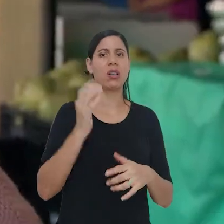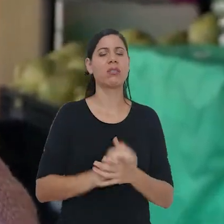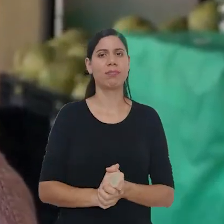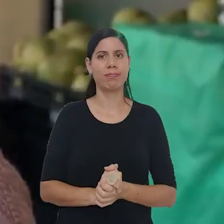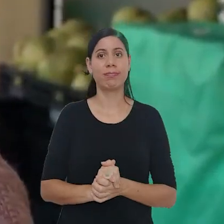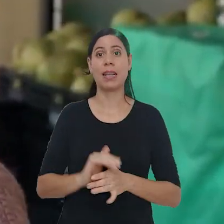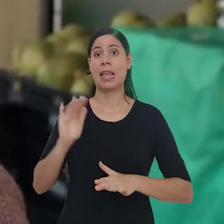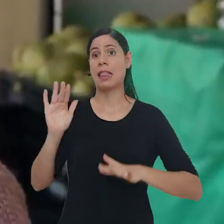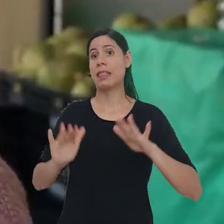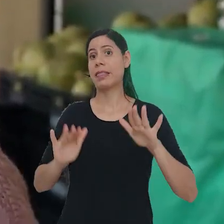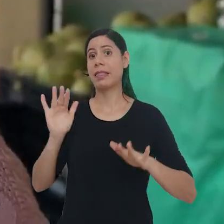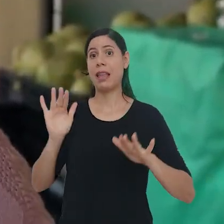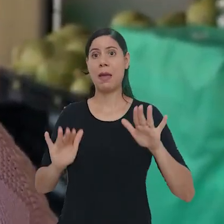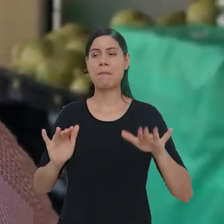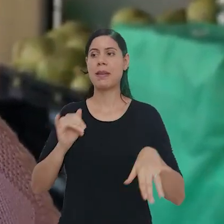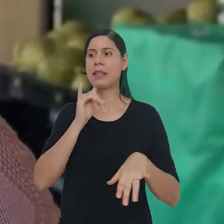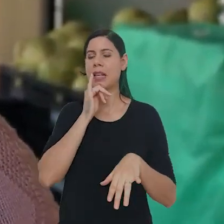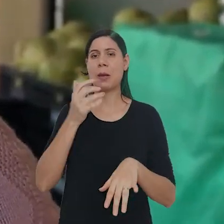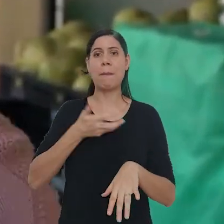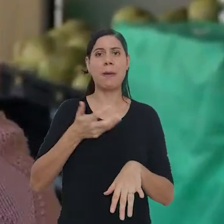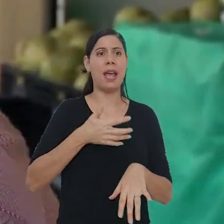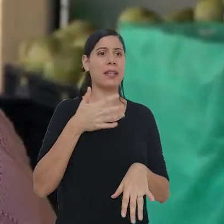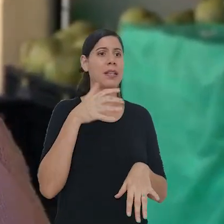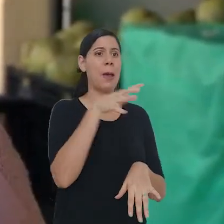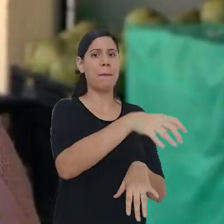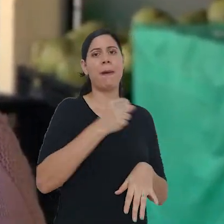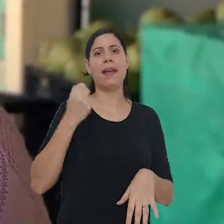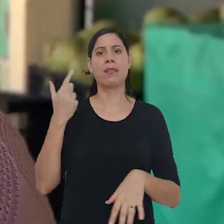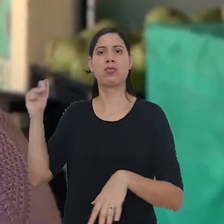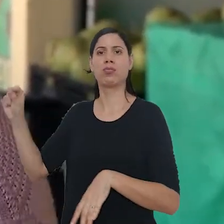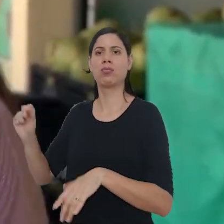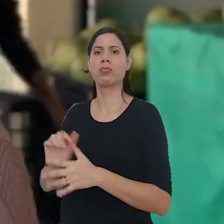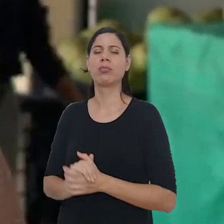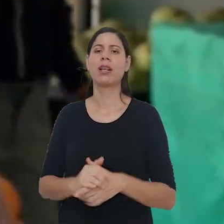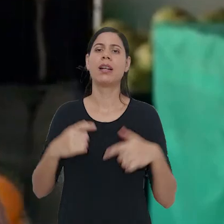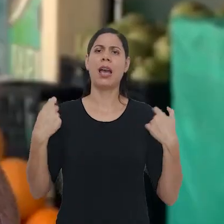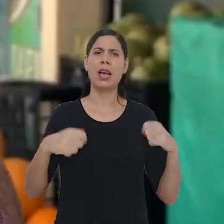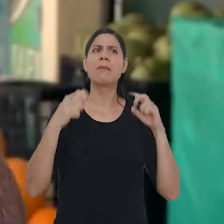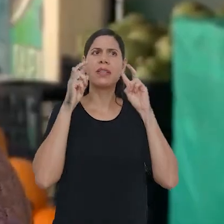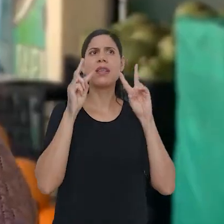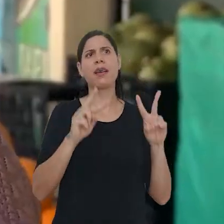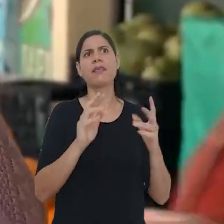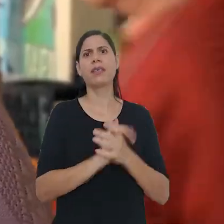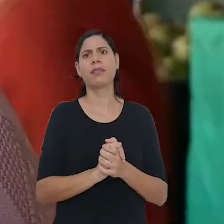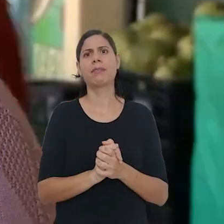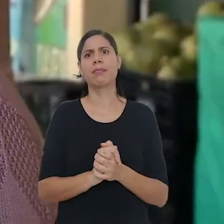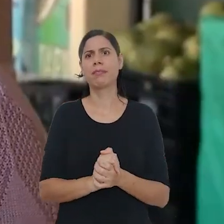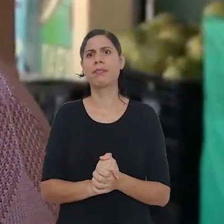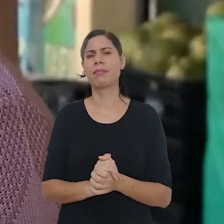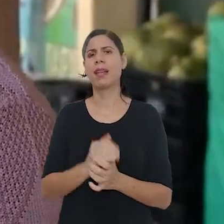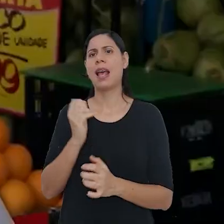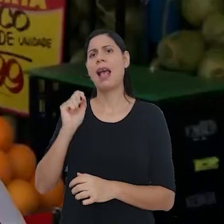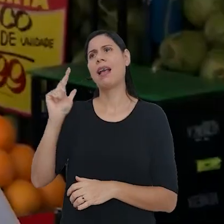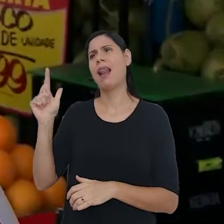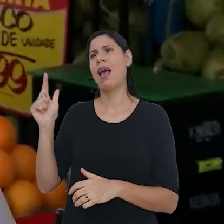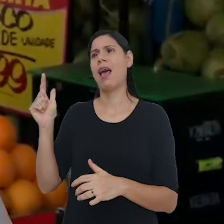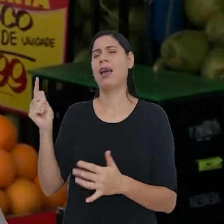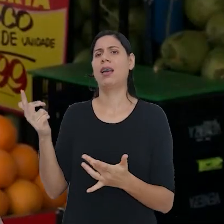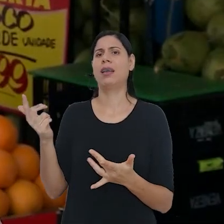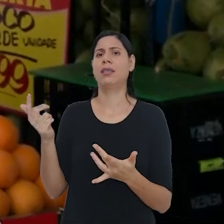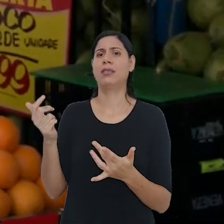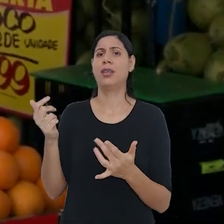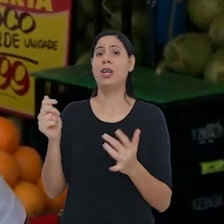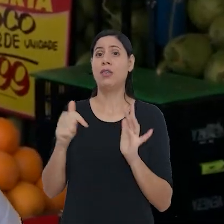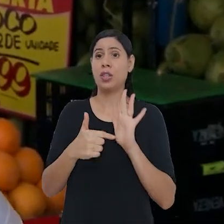Às vezes. Às vezes, depende do horário. Se tu tá com pressa, tu pega e corre. A gente tem que verificar sim. Não, é